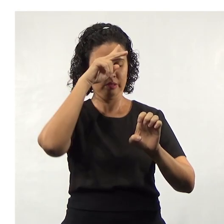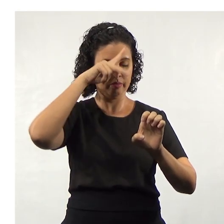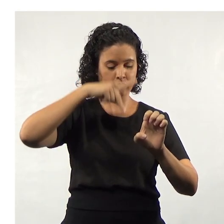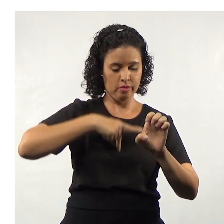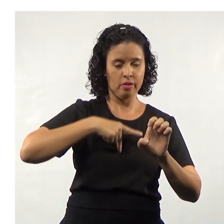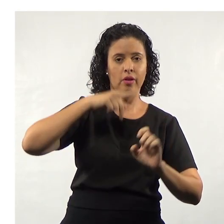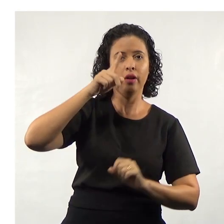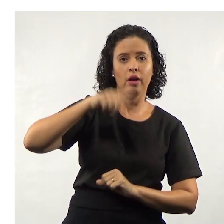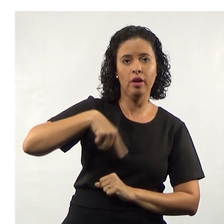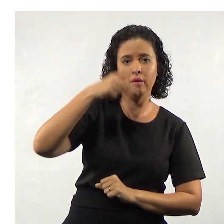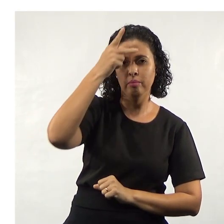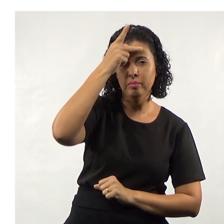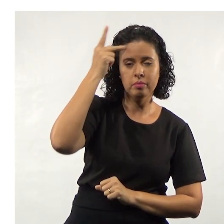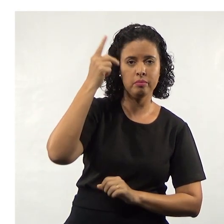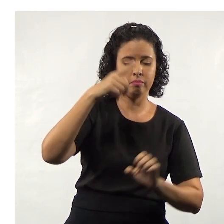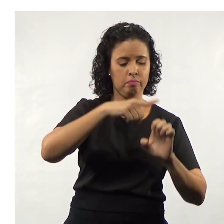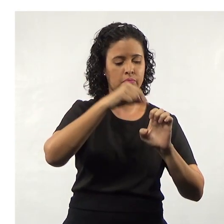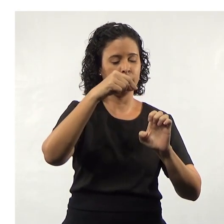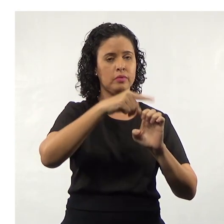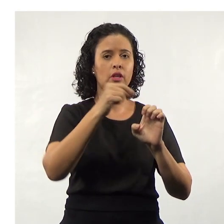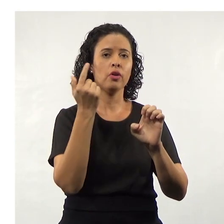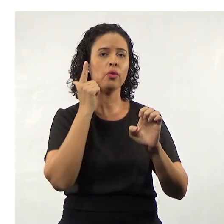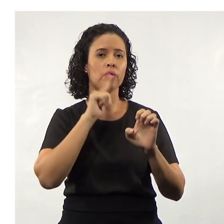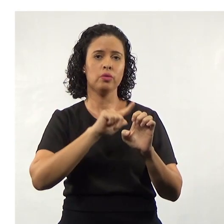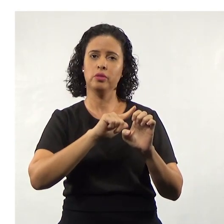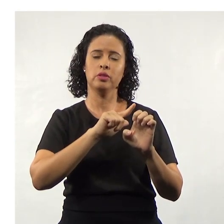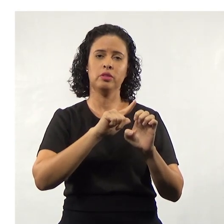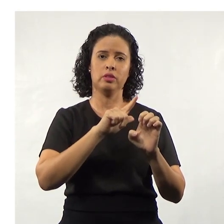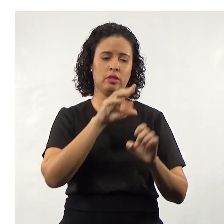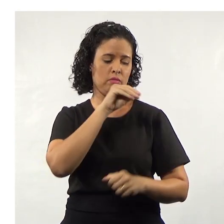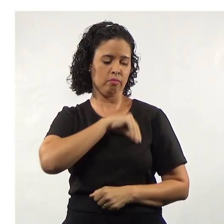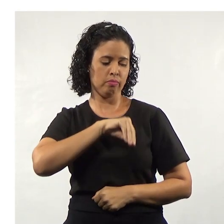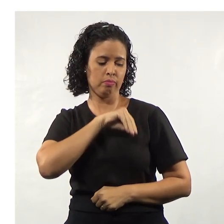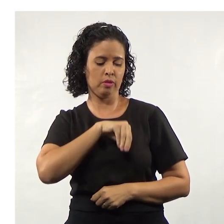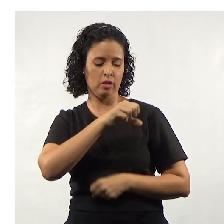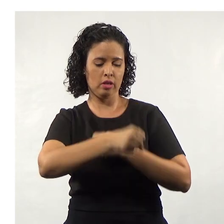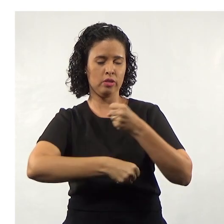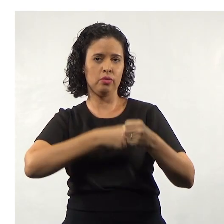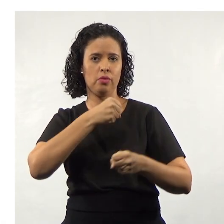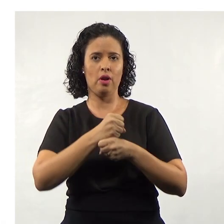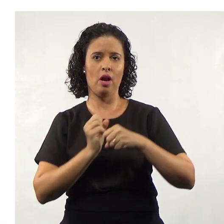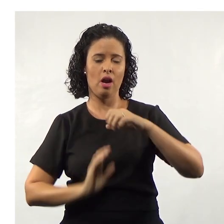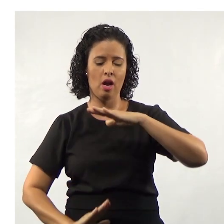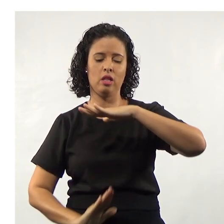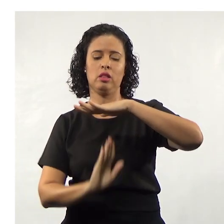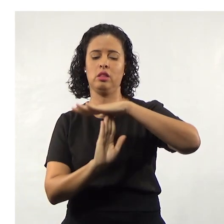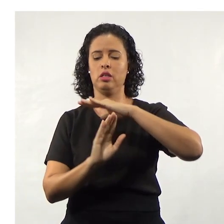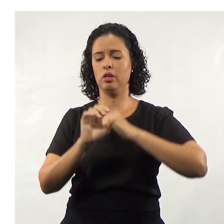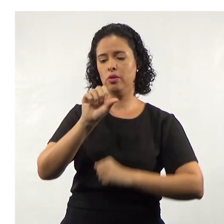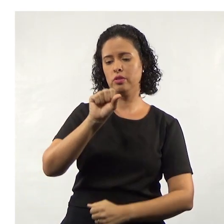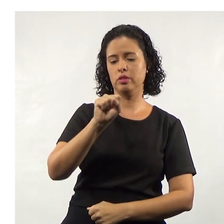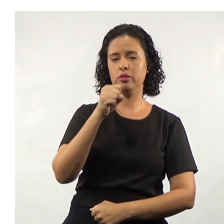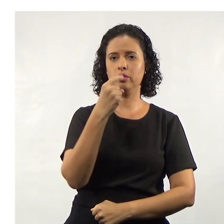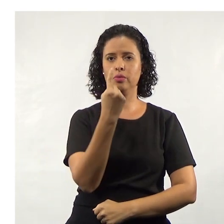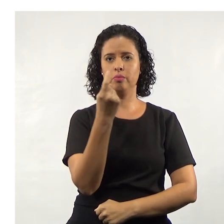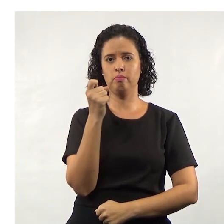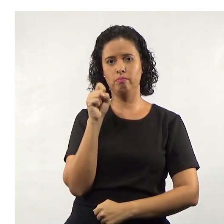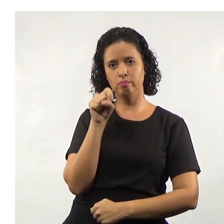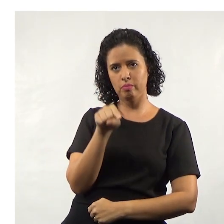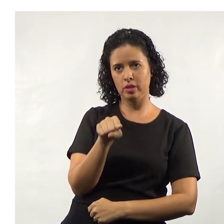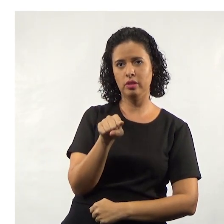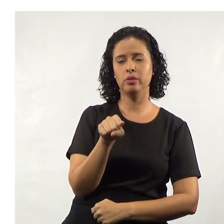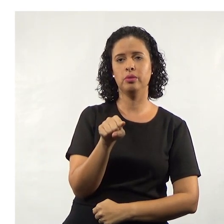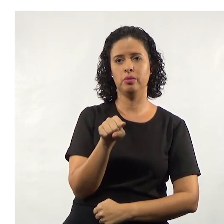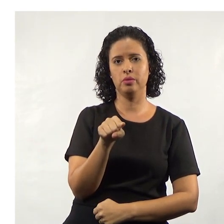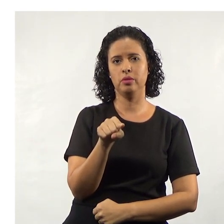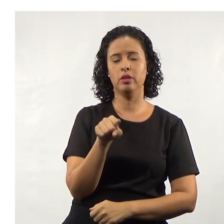aquele empresário que obtém faturamento bruto anual de até o quê? Falamos disso aqui lá atrás também, ó, 81 mil,